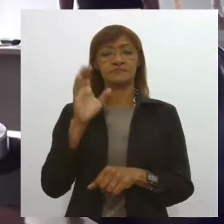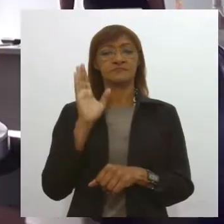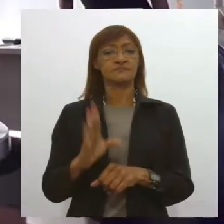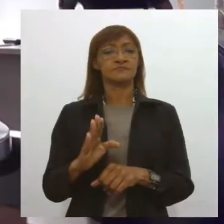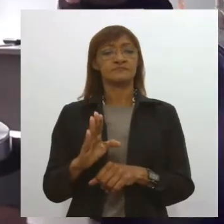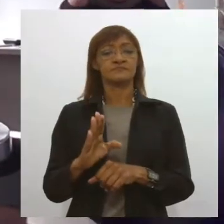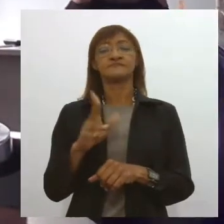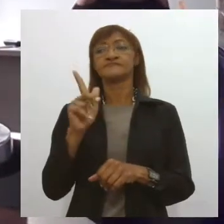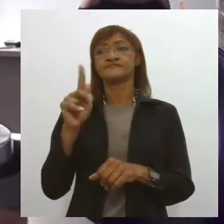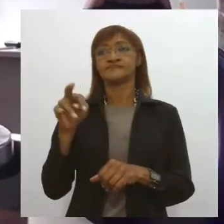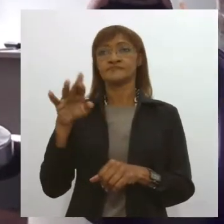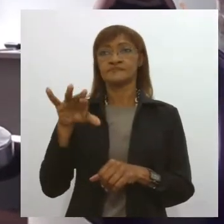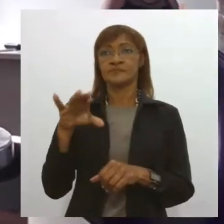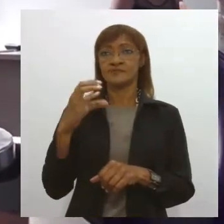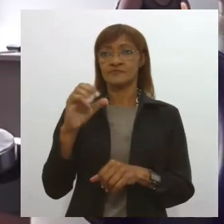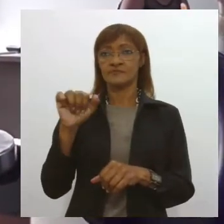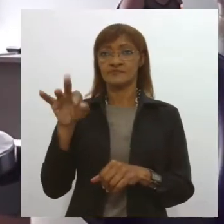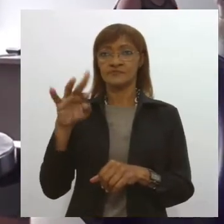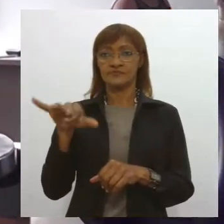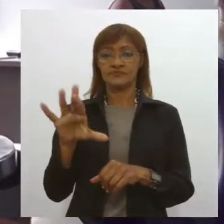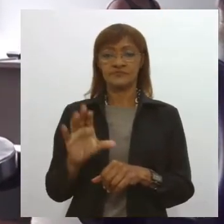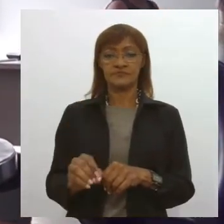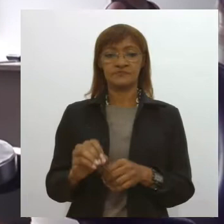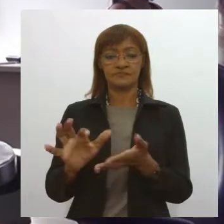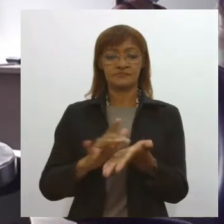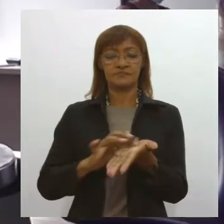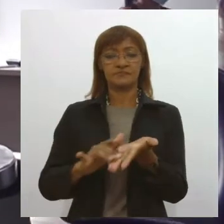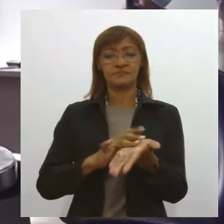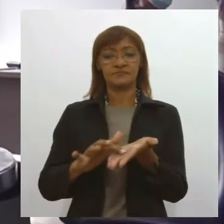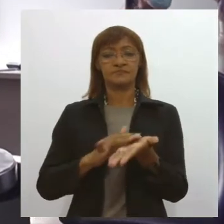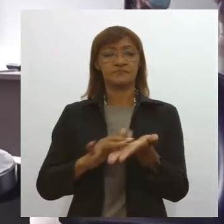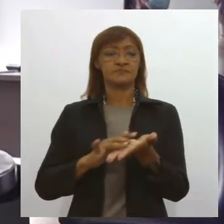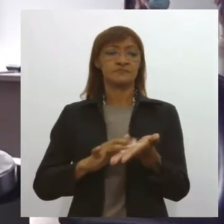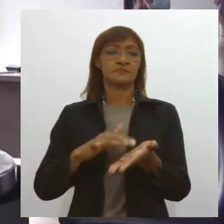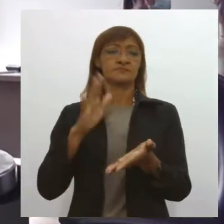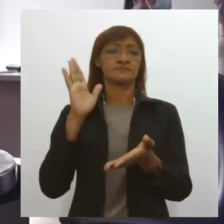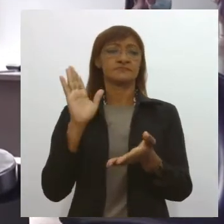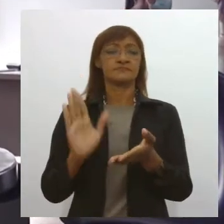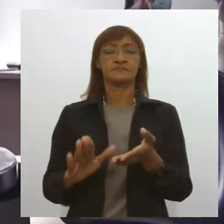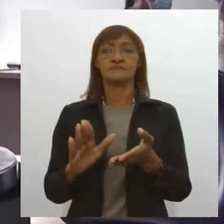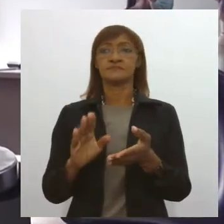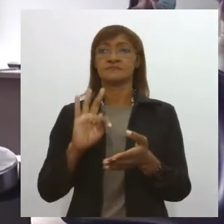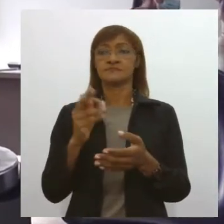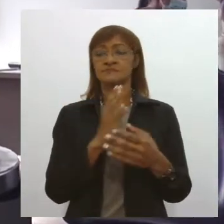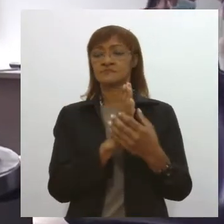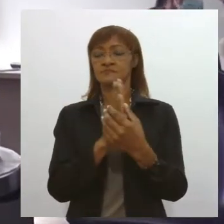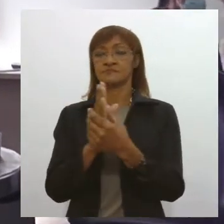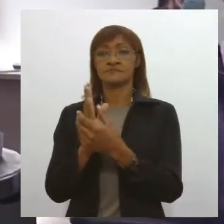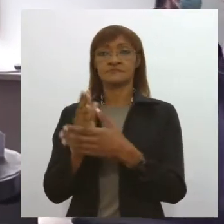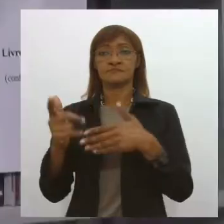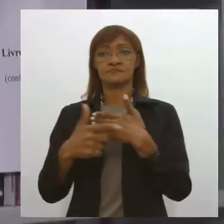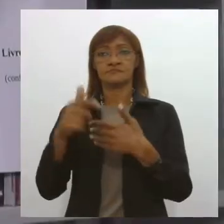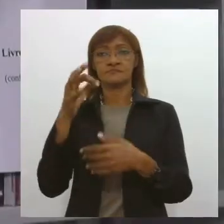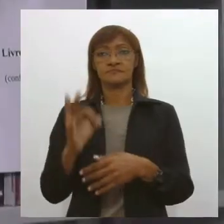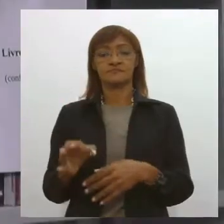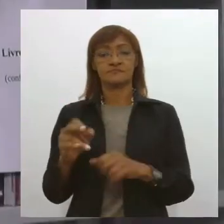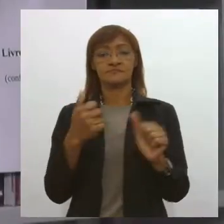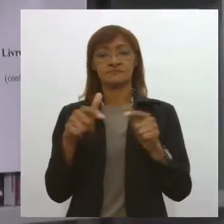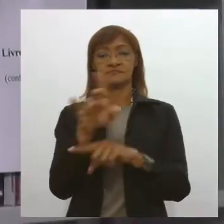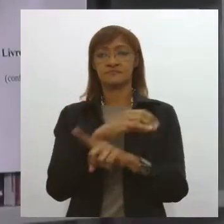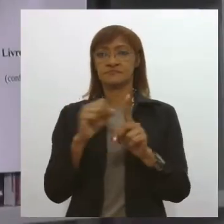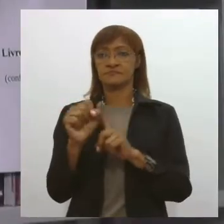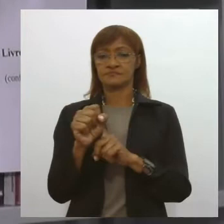Silva, o acervo em braille disponibiliza títulos que fazem com que a biblioteca cumpra seu papel social. A